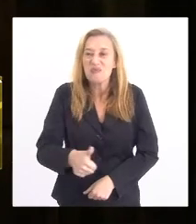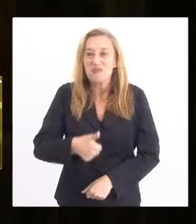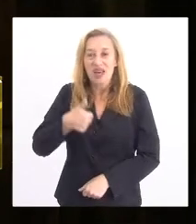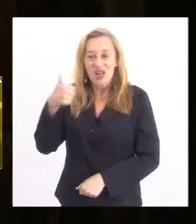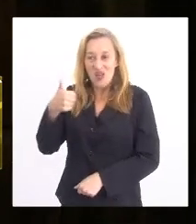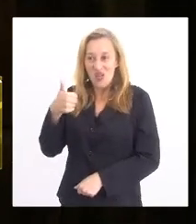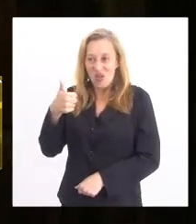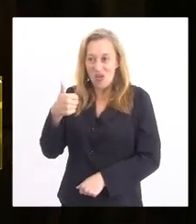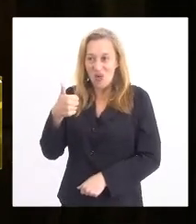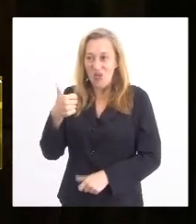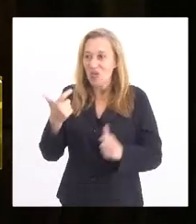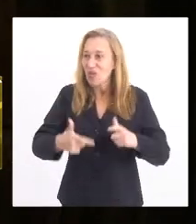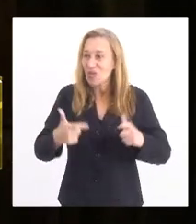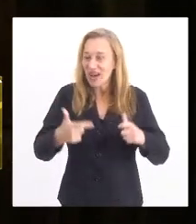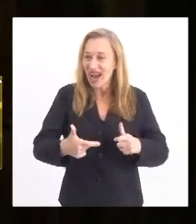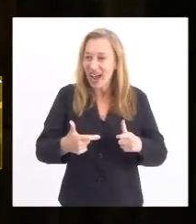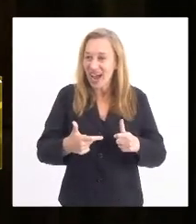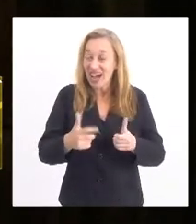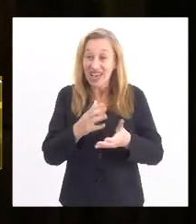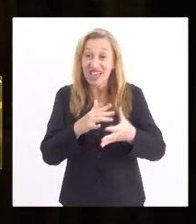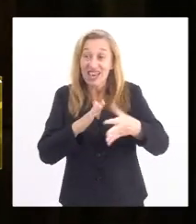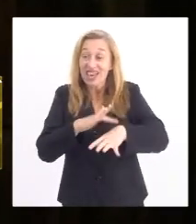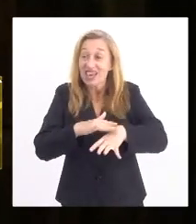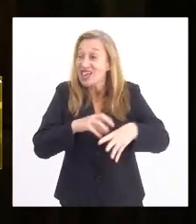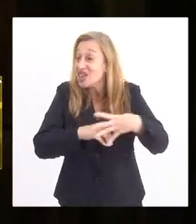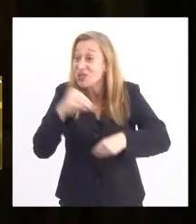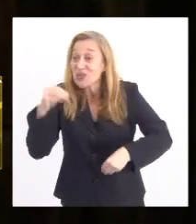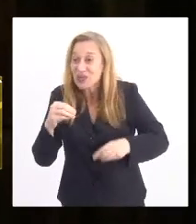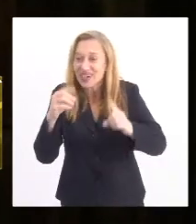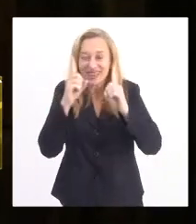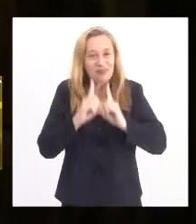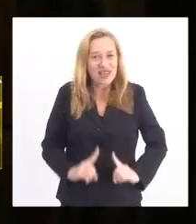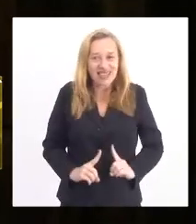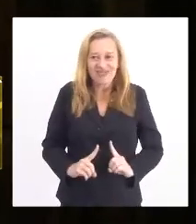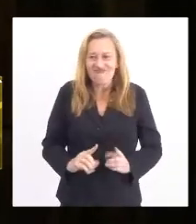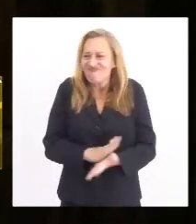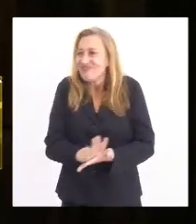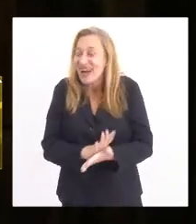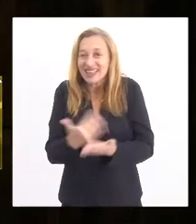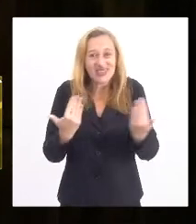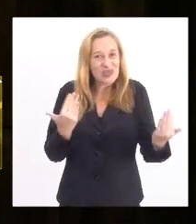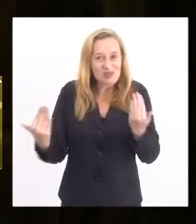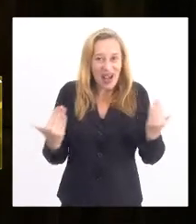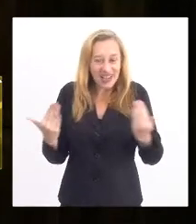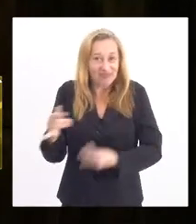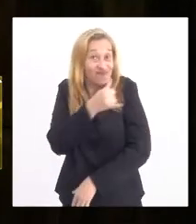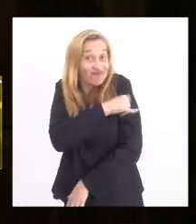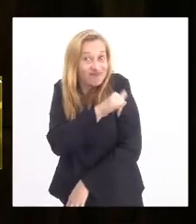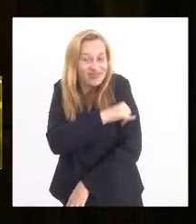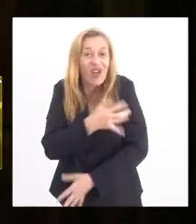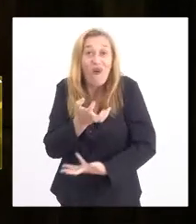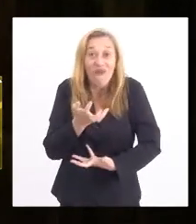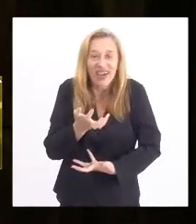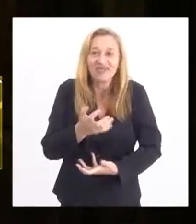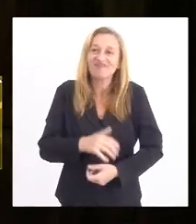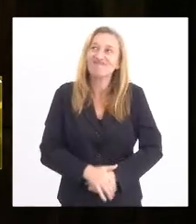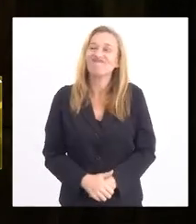remédio para depressão que existe no mundo nada se compara ao Rio de Janeiro eu quero